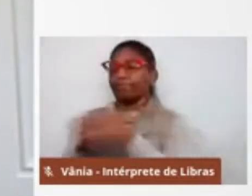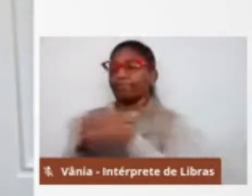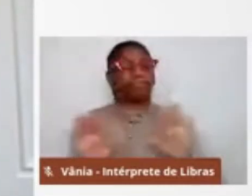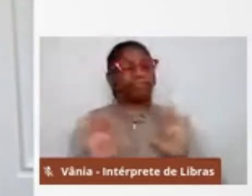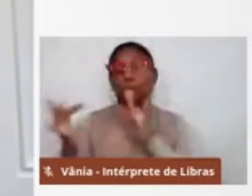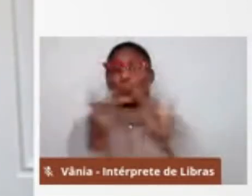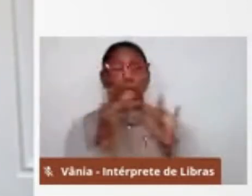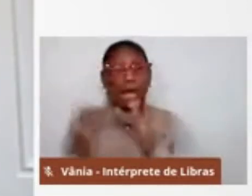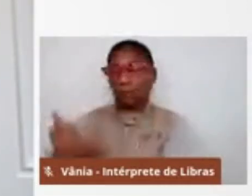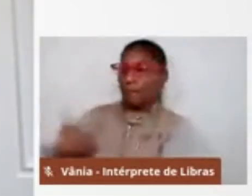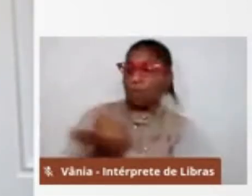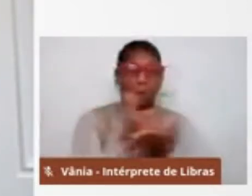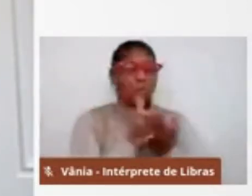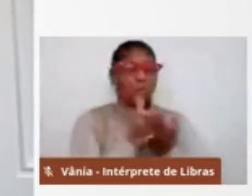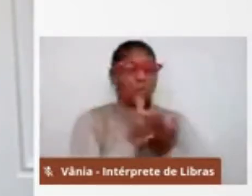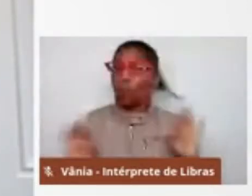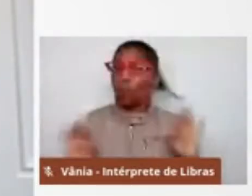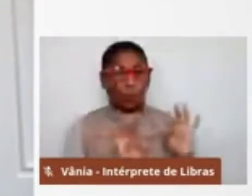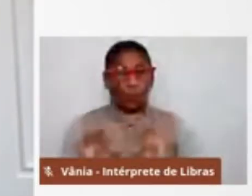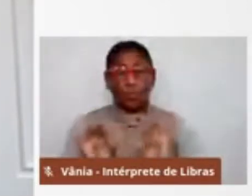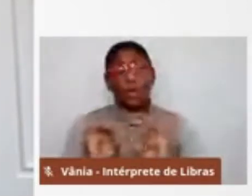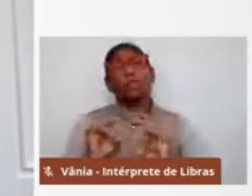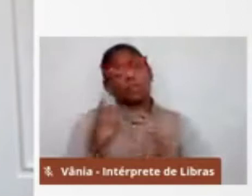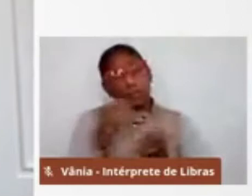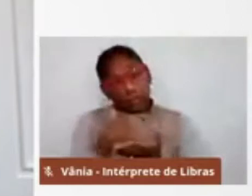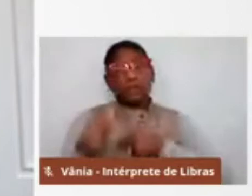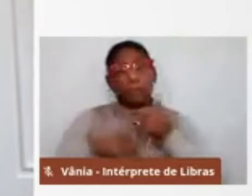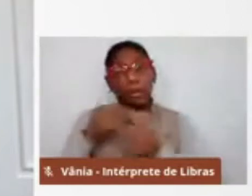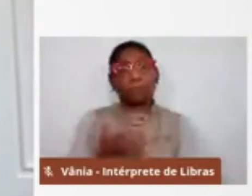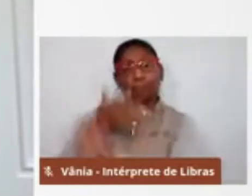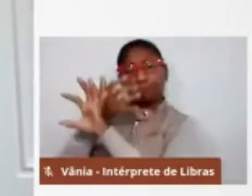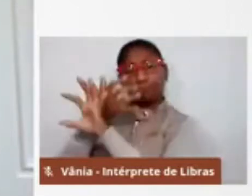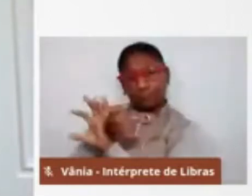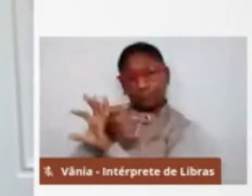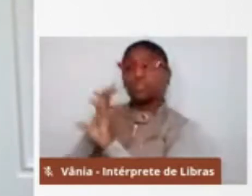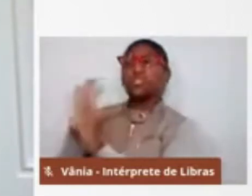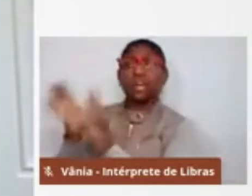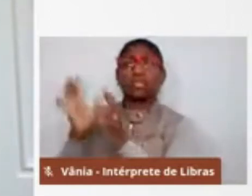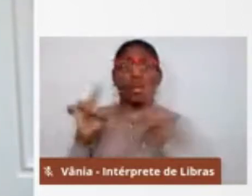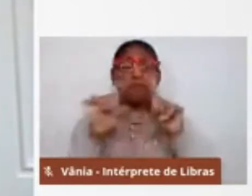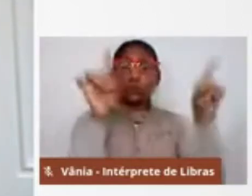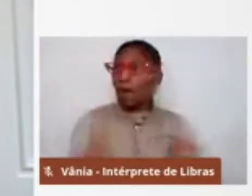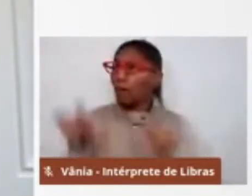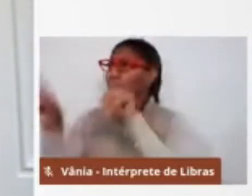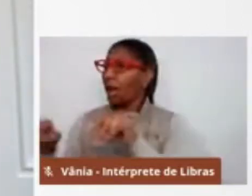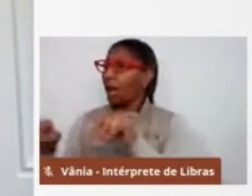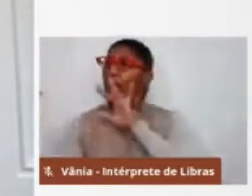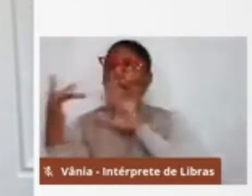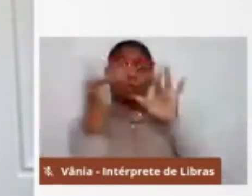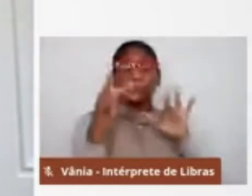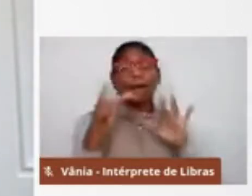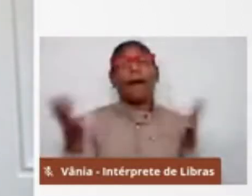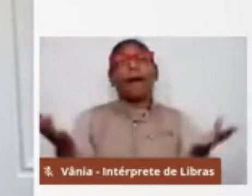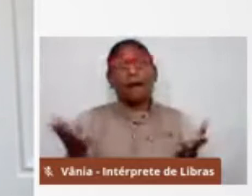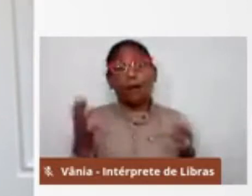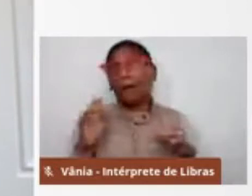a assessoria, e nós já estávamos trabalhando muito com teletrabalho para muitos servidores aqui. Estamos colocando ainda